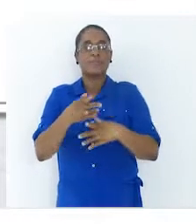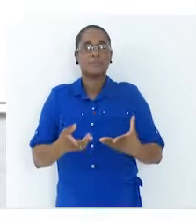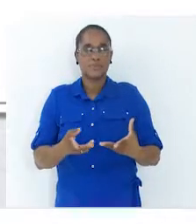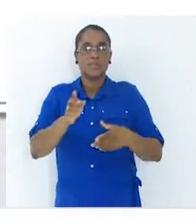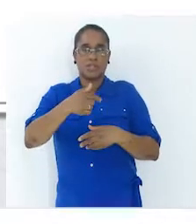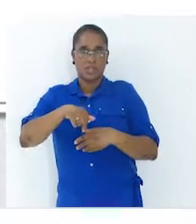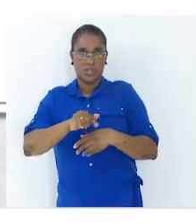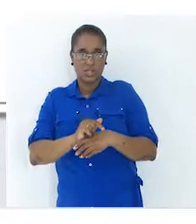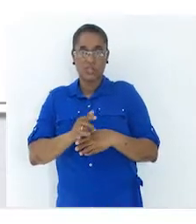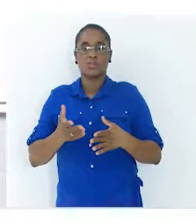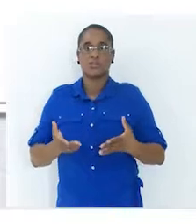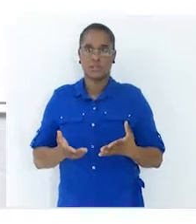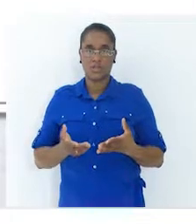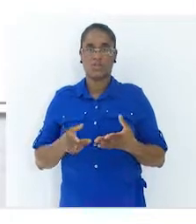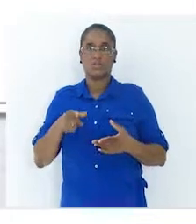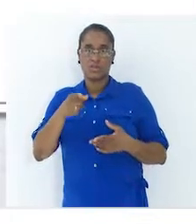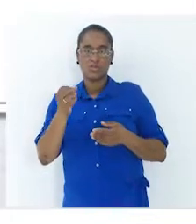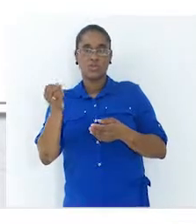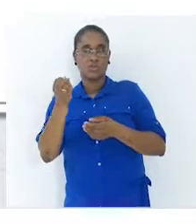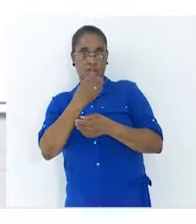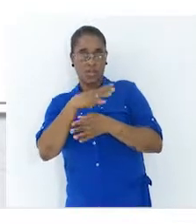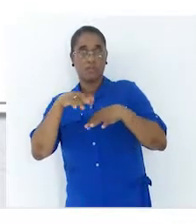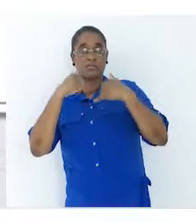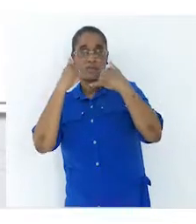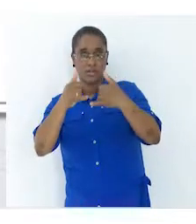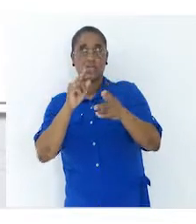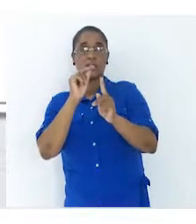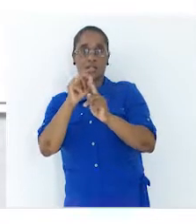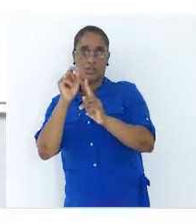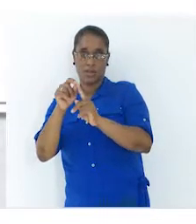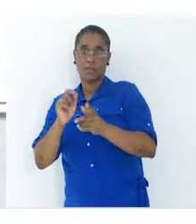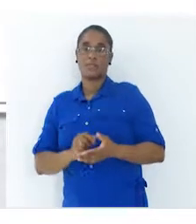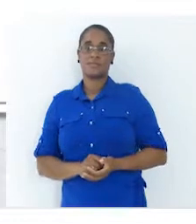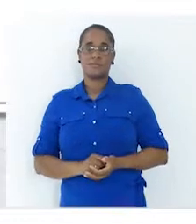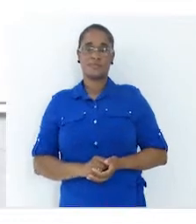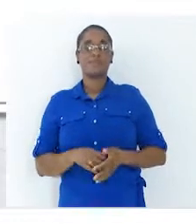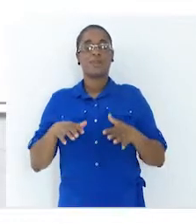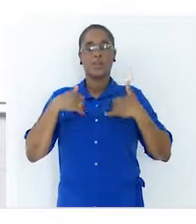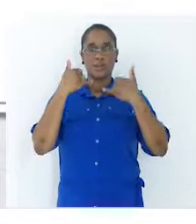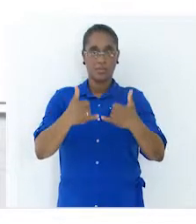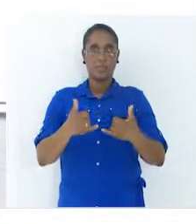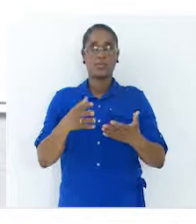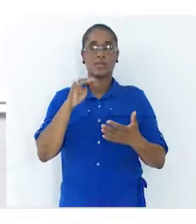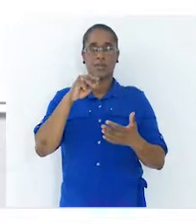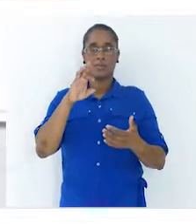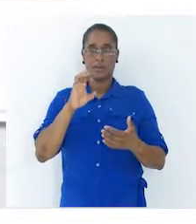vamos no slide seguinte identificá-la. E depois a marca.